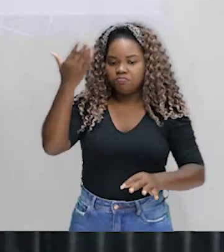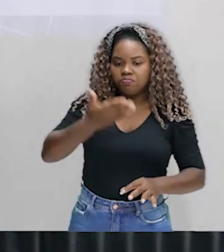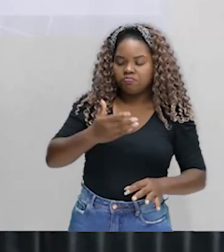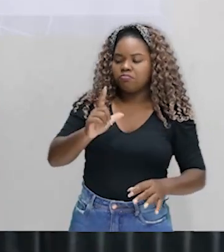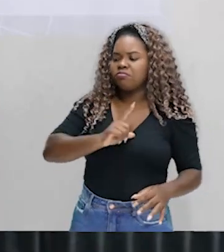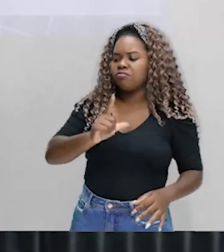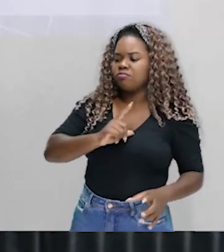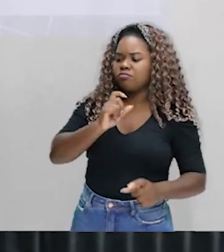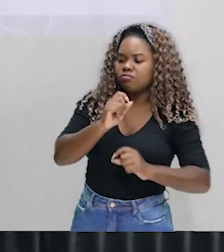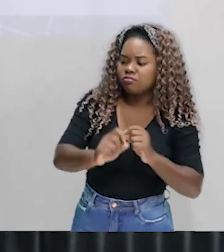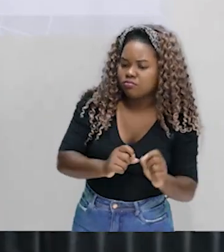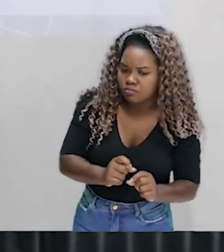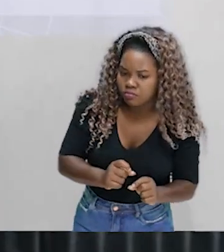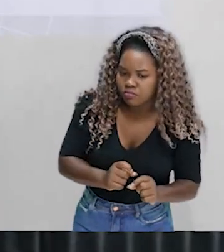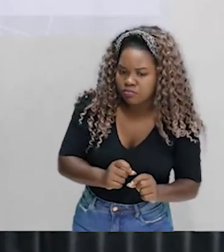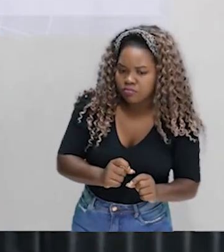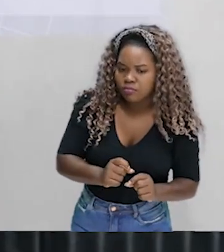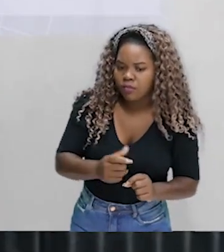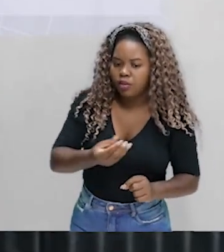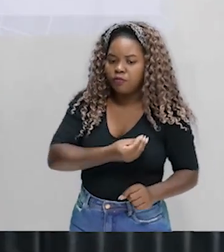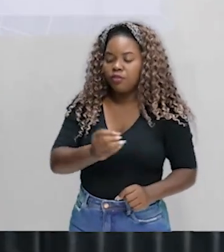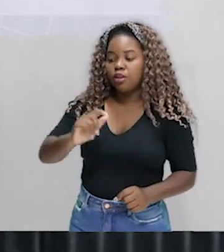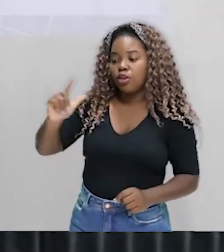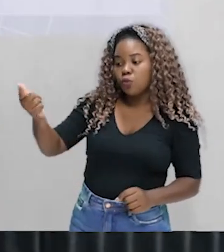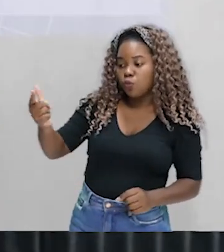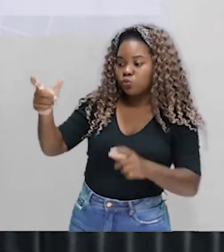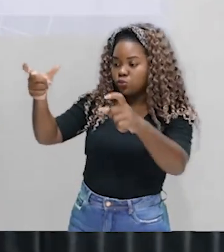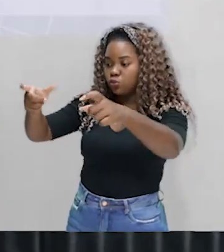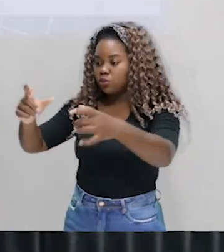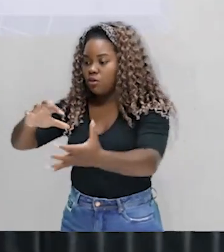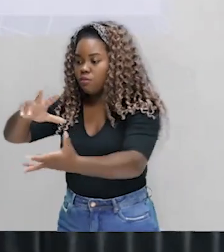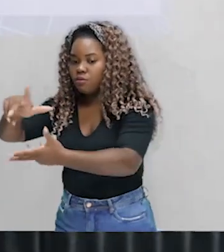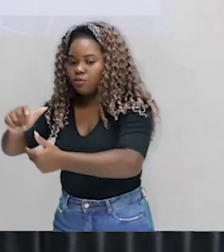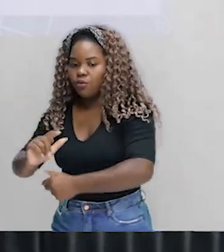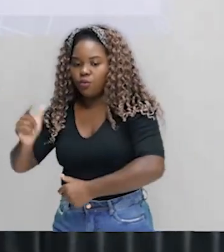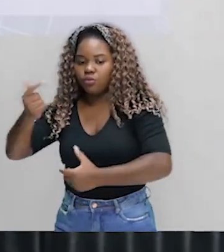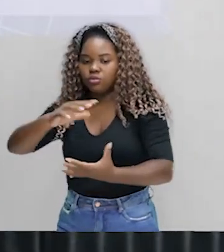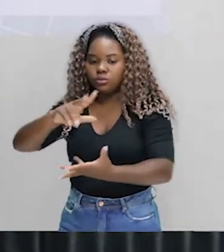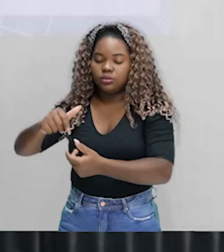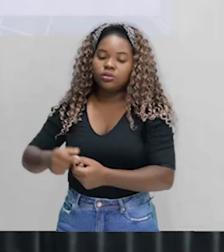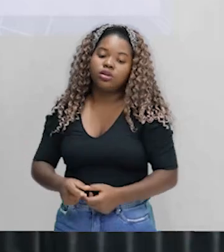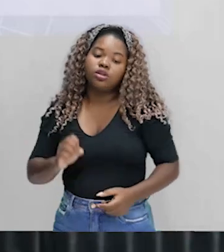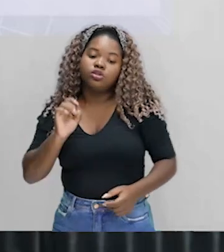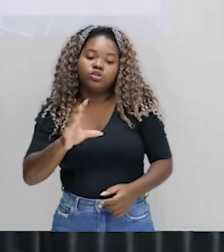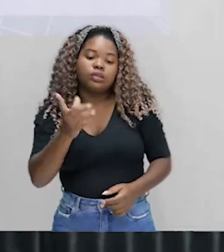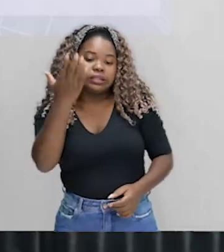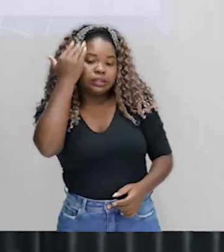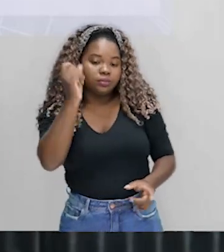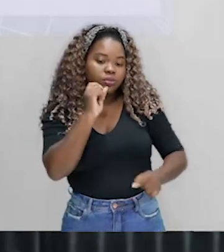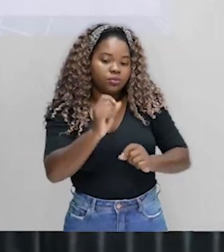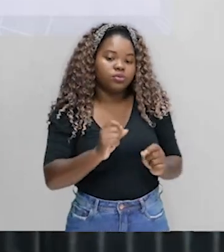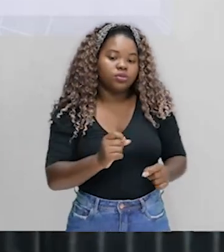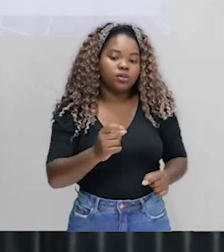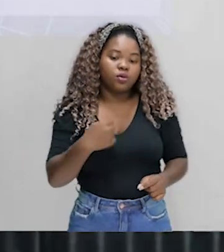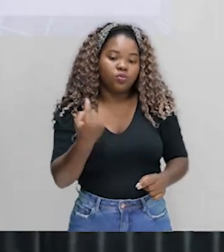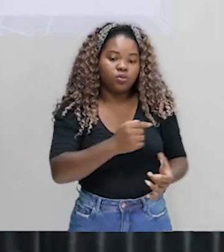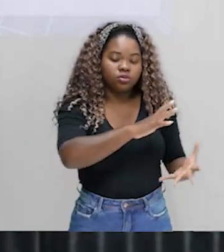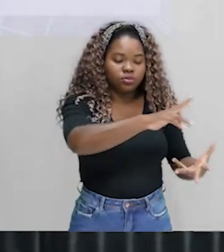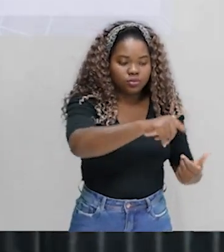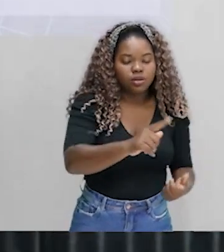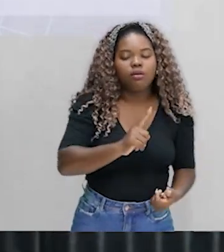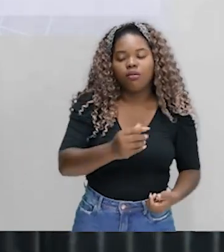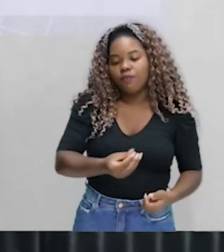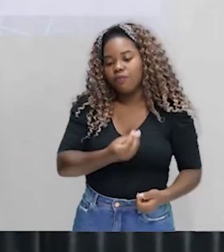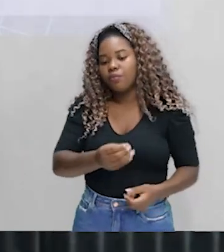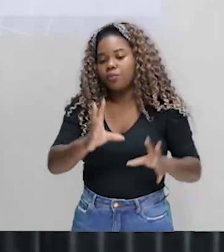outros planetas. Até então a gente só sabe que o nosso planeta, o planeta Terra, possui vida. E a gente vai tentar detalhar aqui para